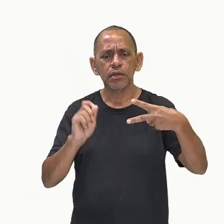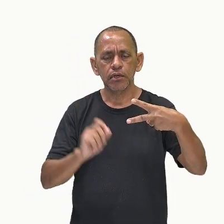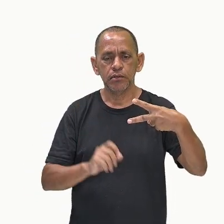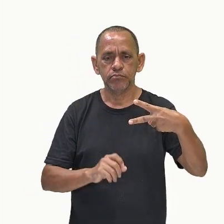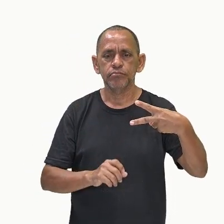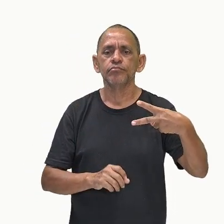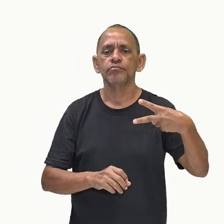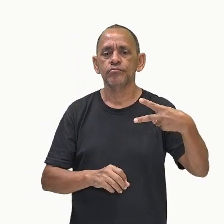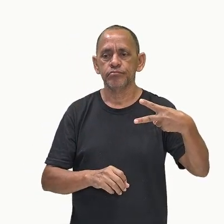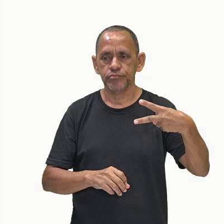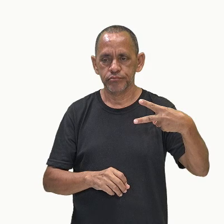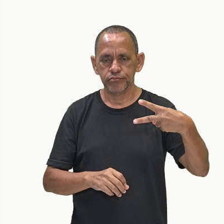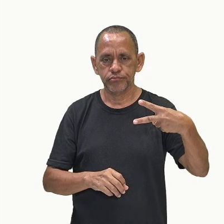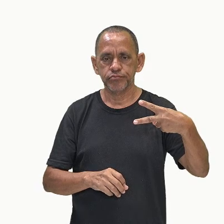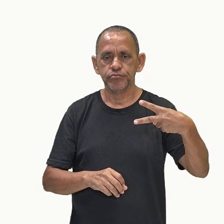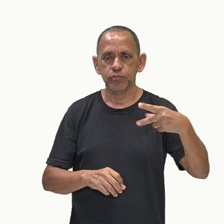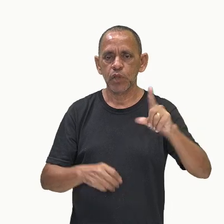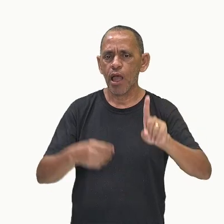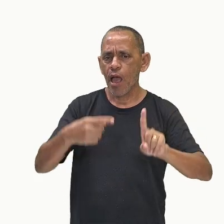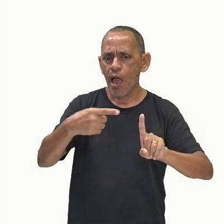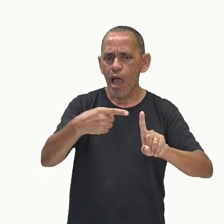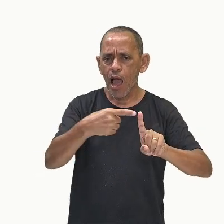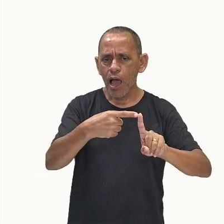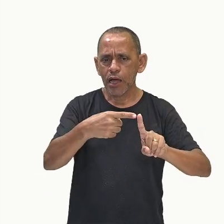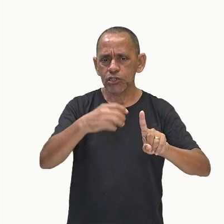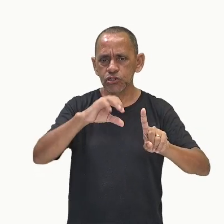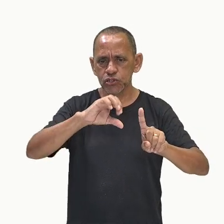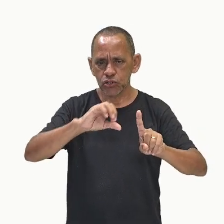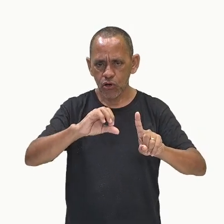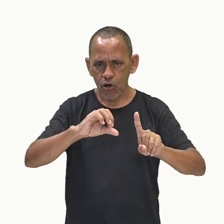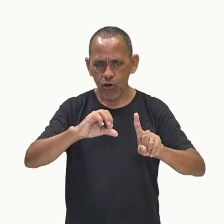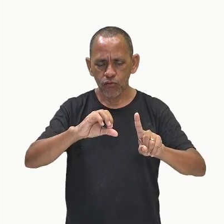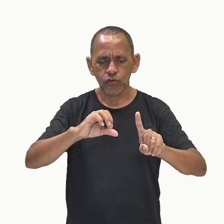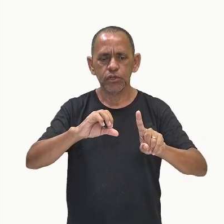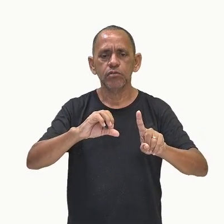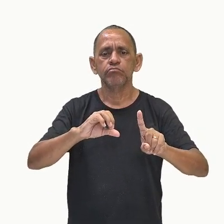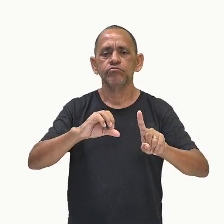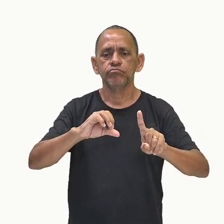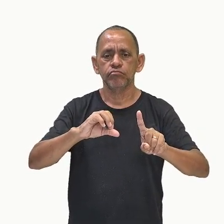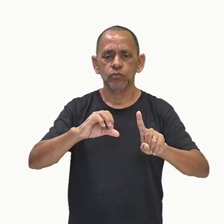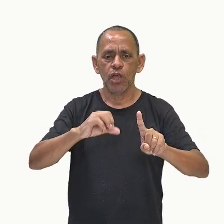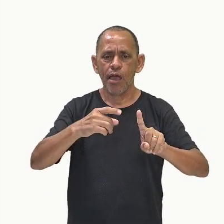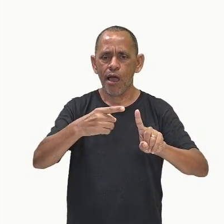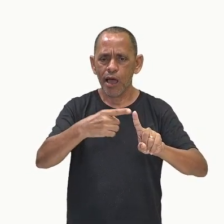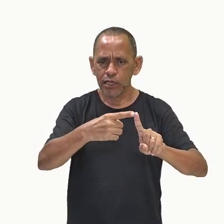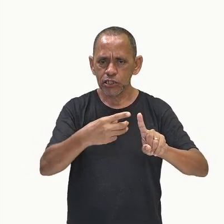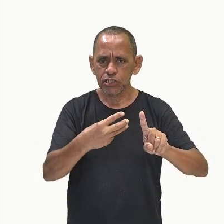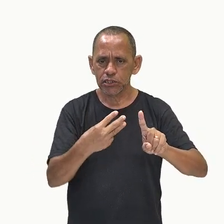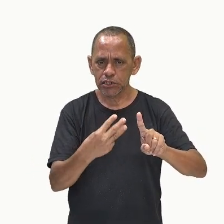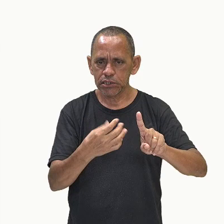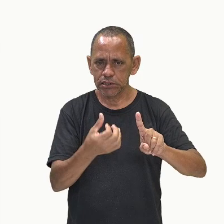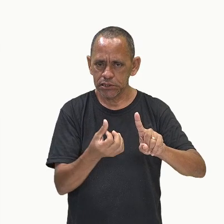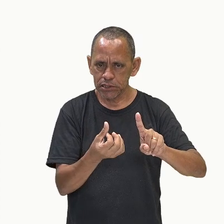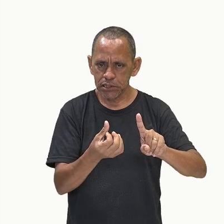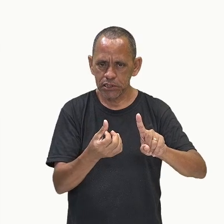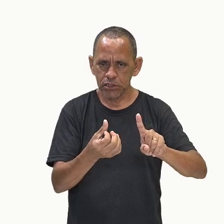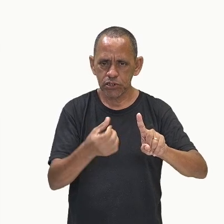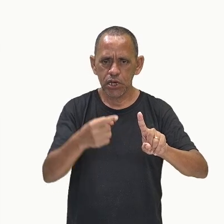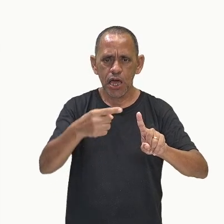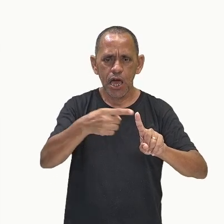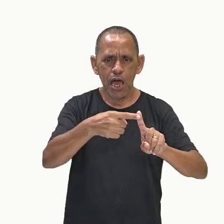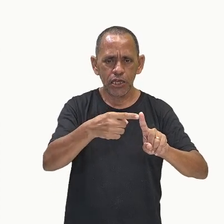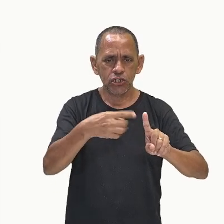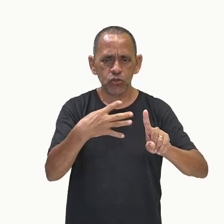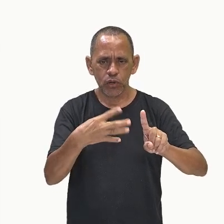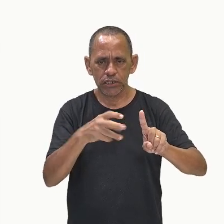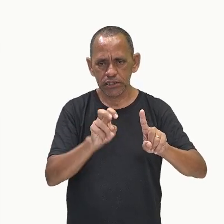9. Em seguida viria o raiz de 36. E em seguida viria o raiz de